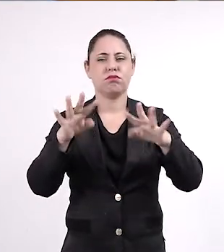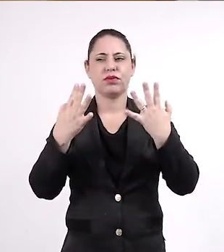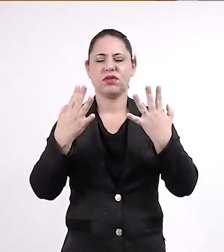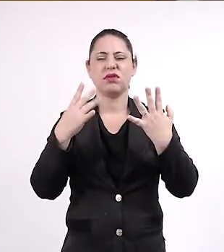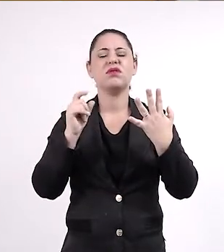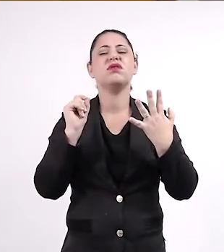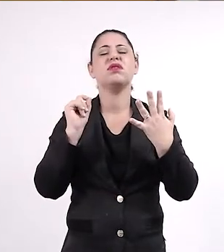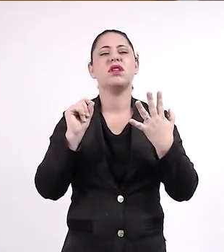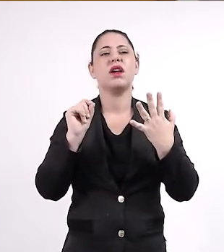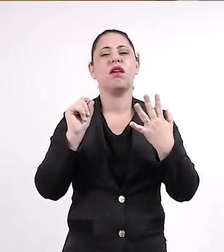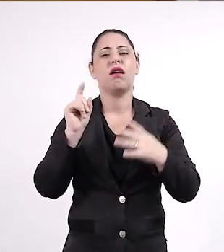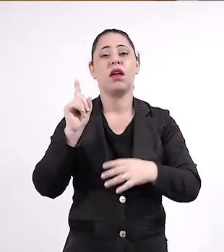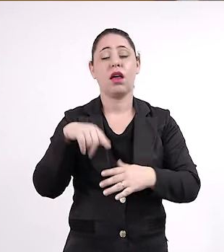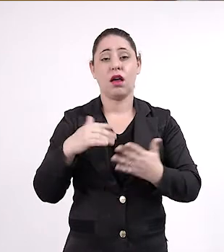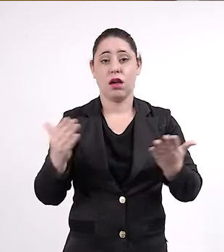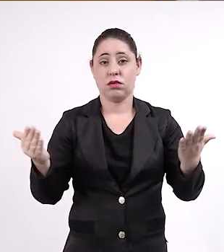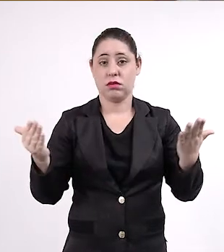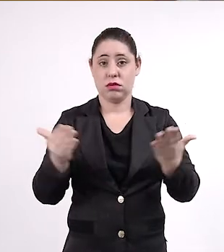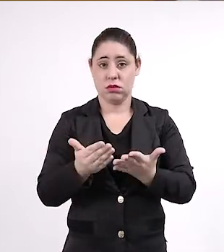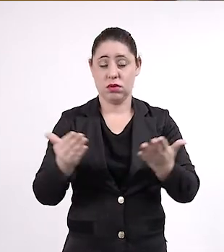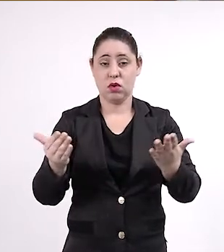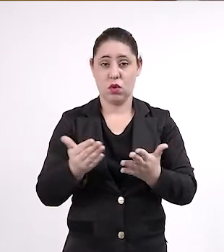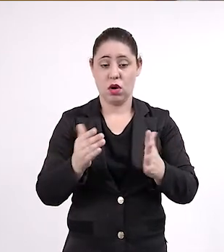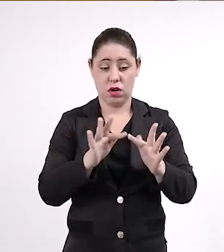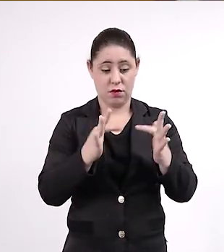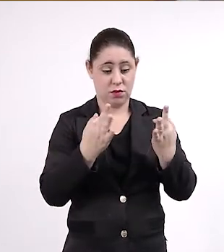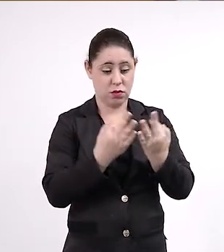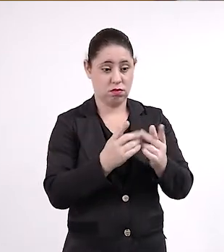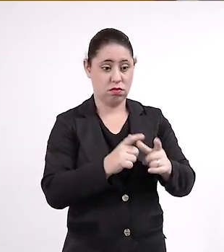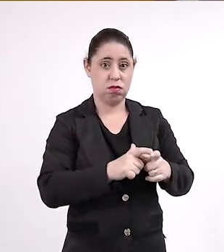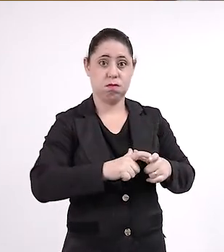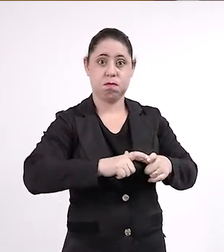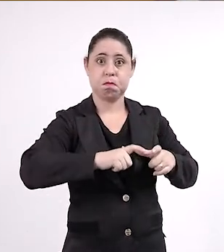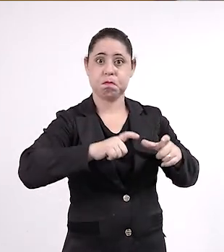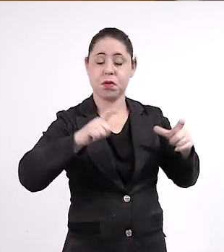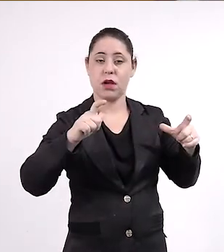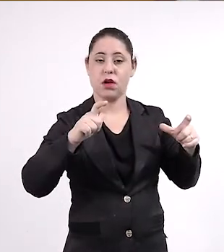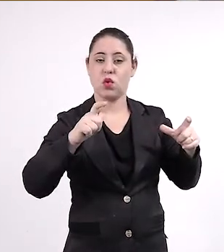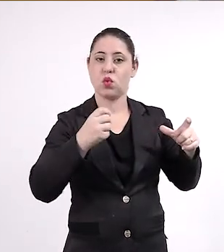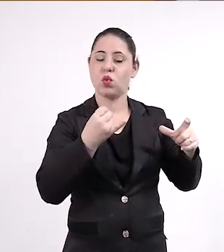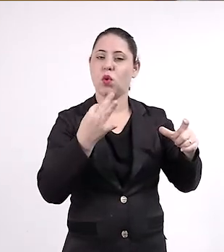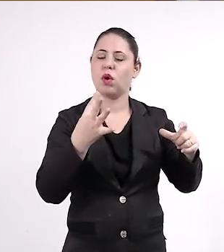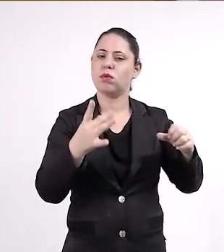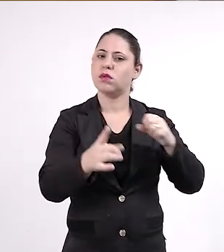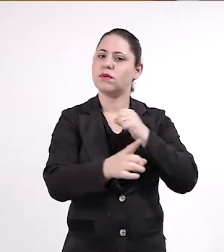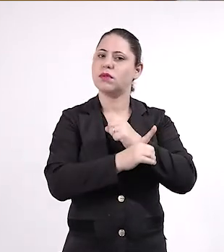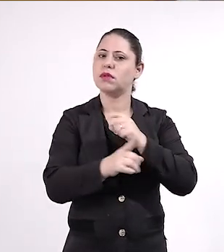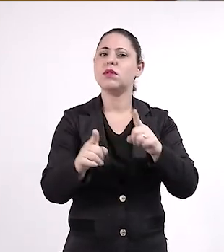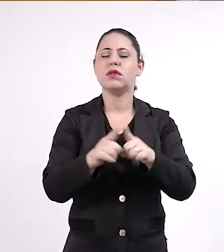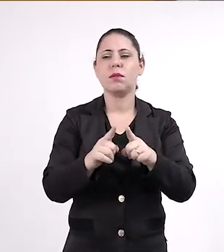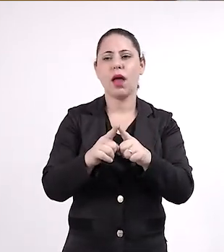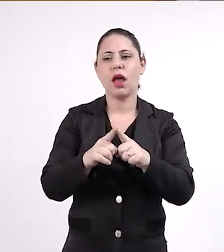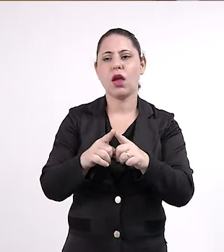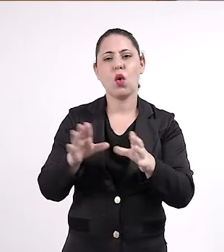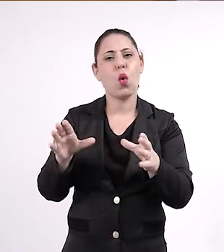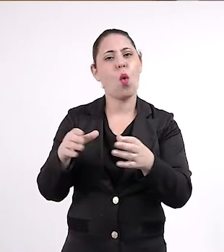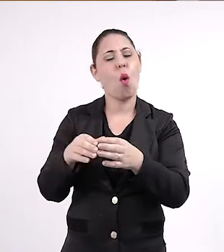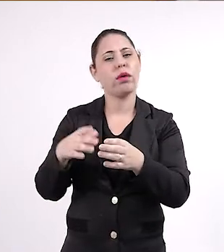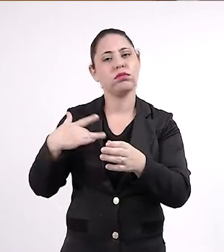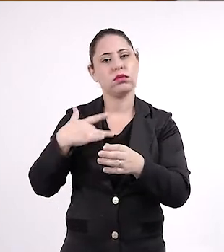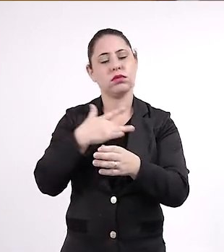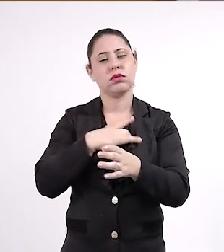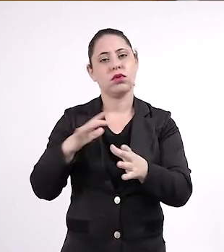chamou a atenção, e aí agora em oposição à família que cresceu o número de atendimentos, o que nos chamou a atenção foi a área de